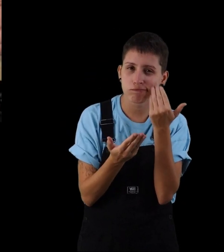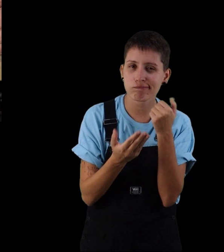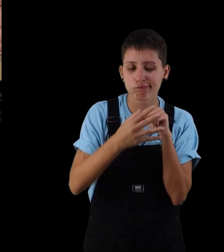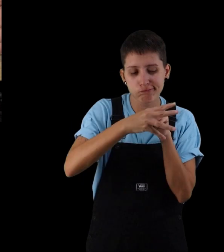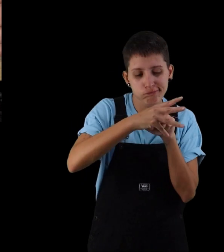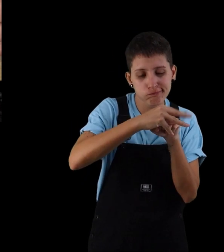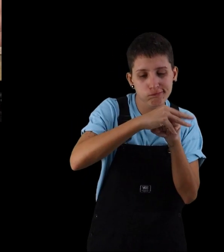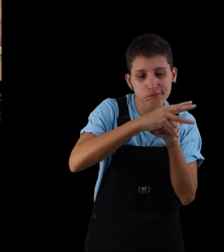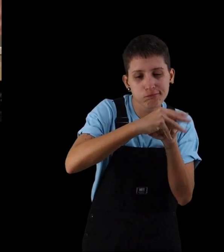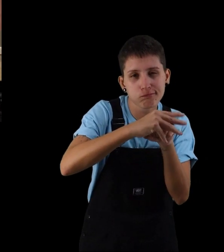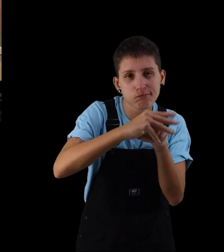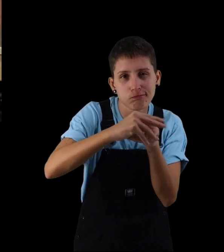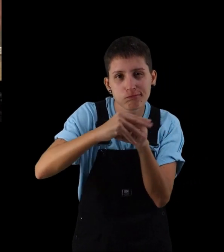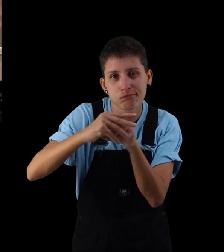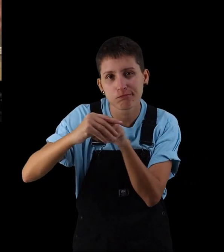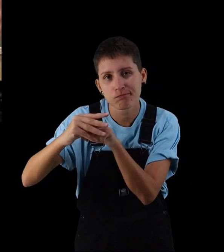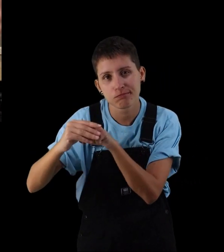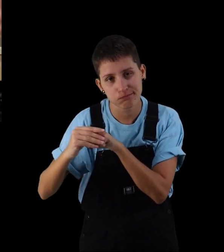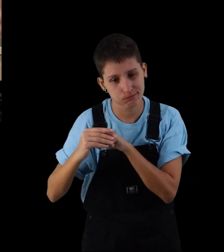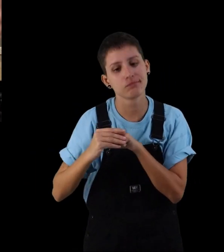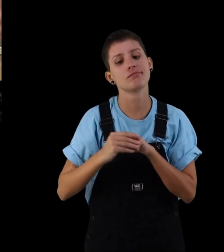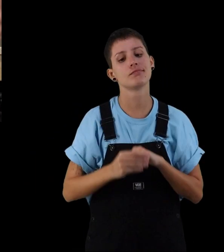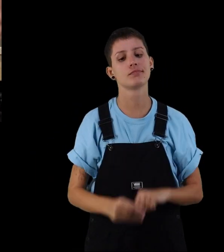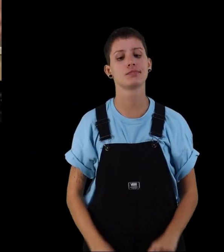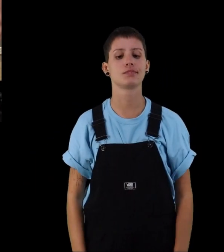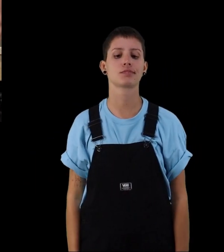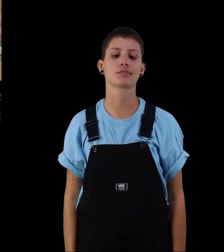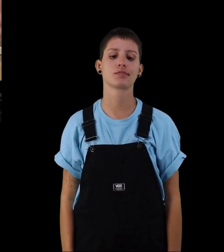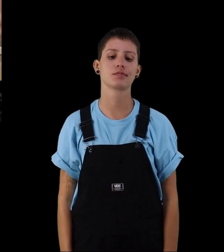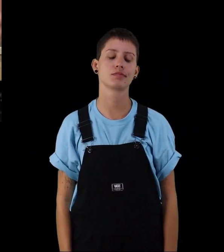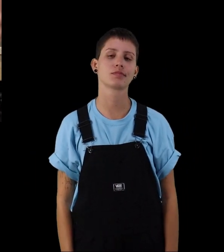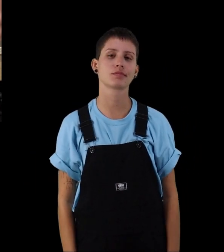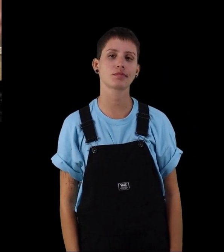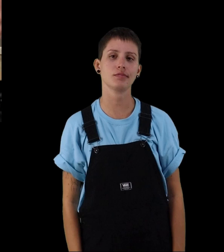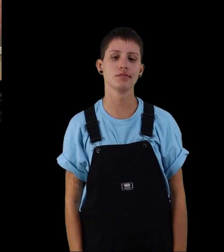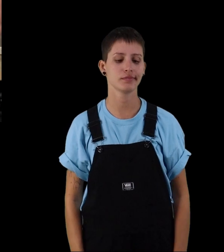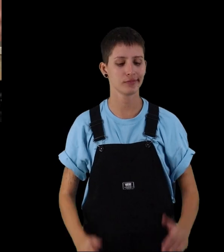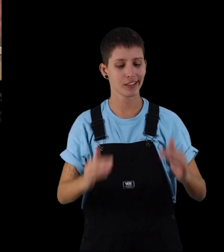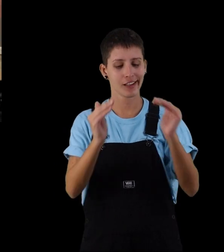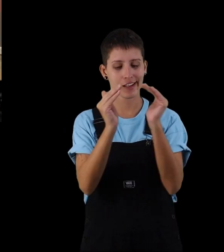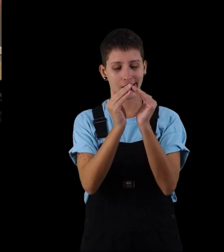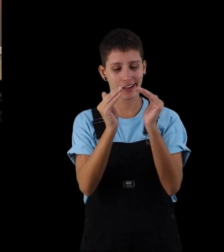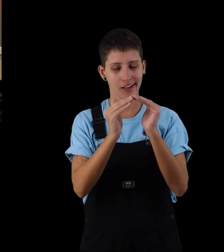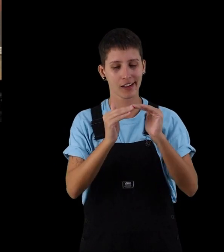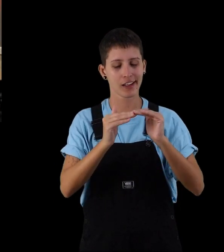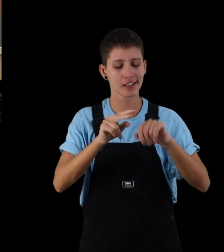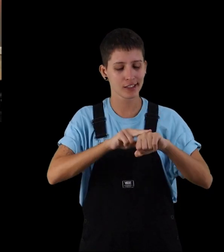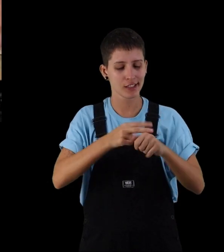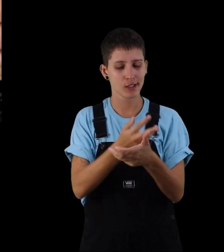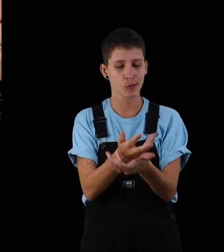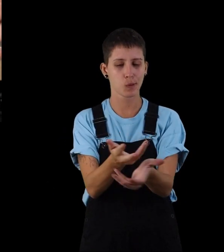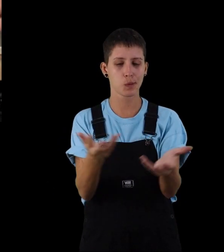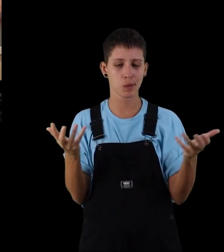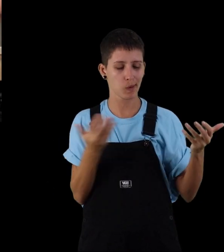saber. Mãos de Márcio usando dedais tocam as teclas. Boneco e violino estão lado a lado. No quintal de casa,